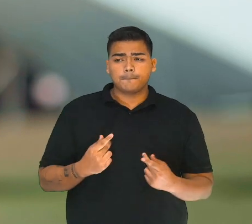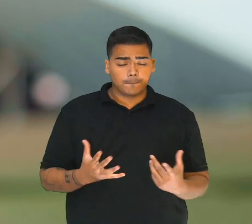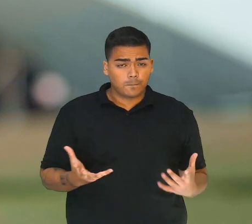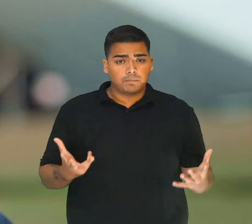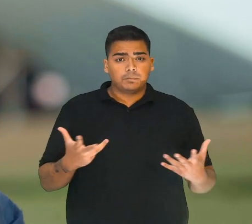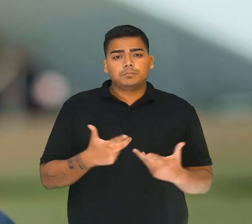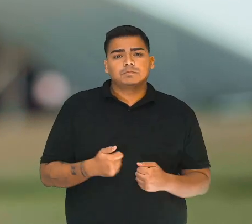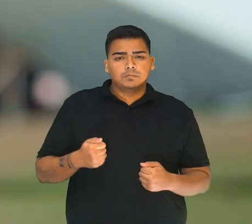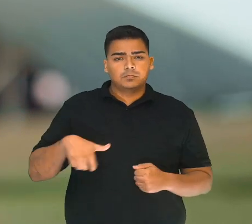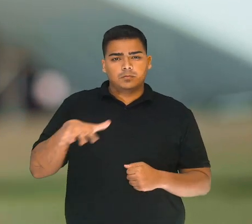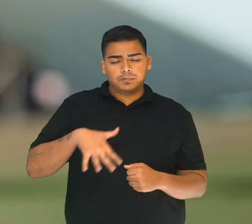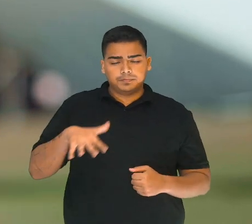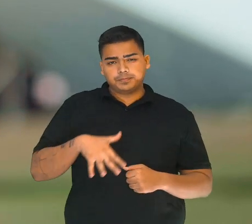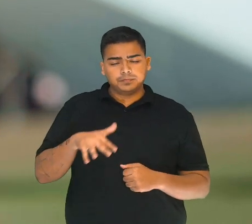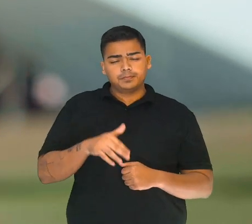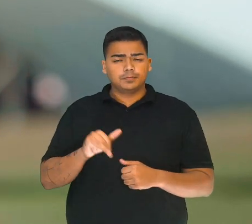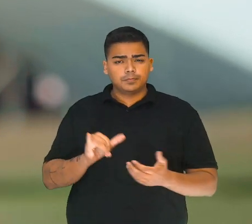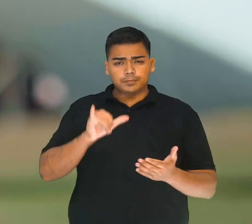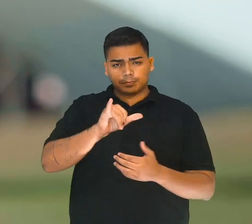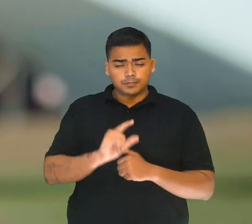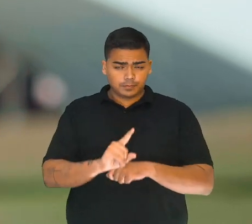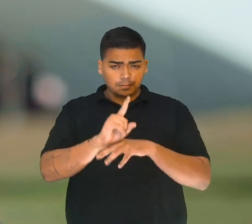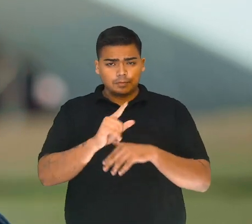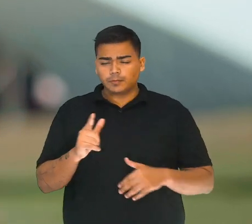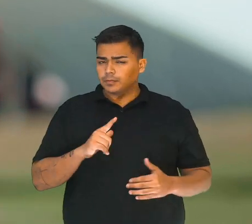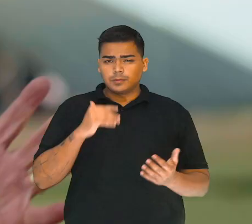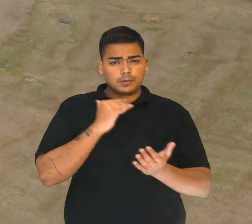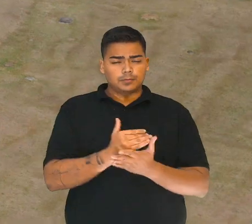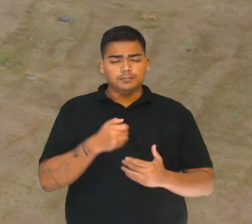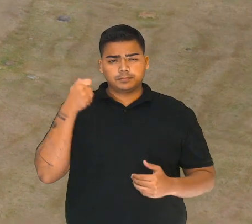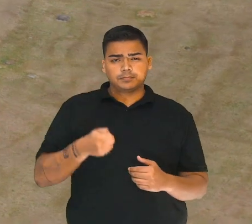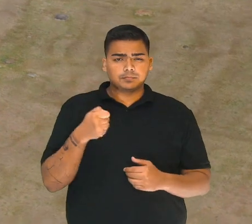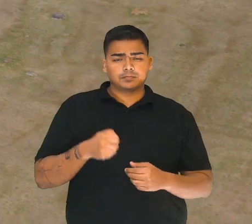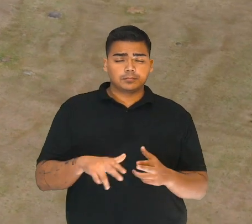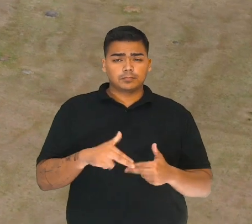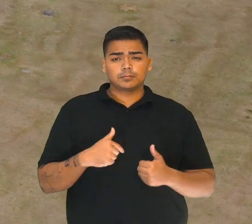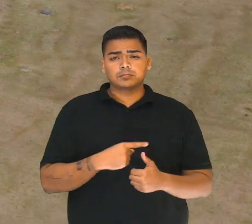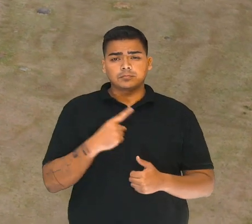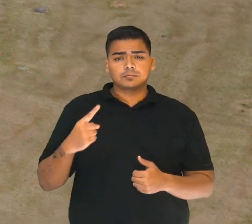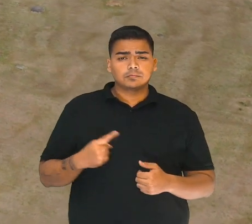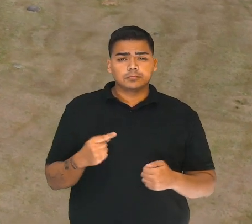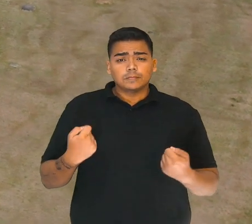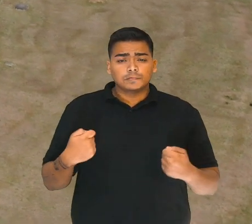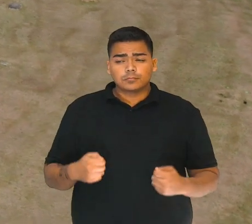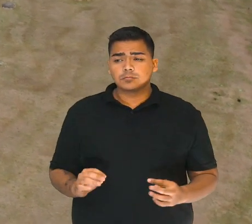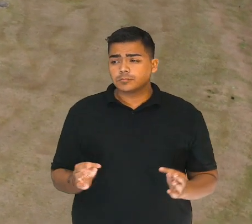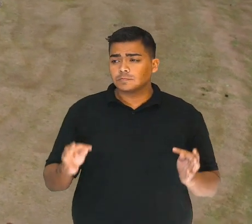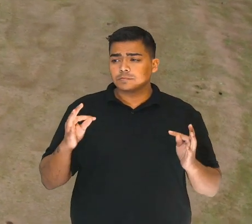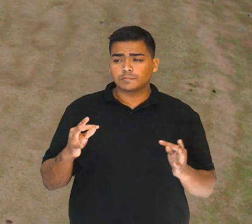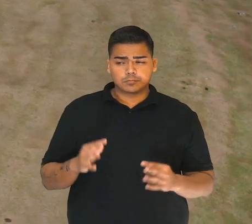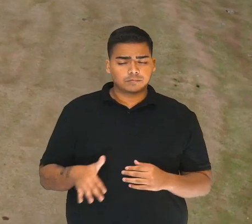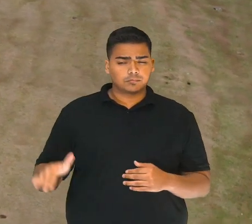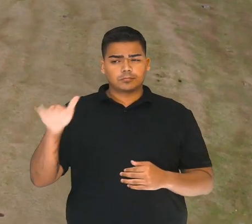o nível de qualidade exigido no setor aeronáutico e espacial é absurdo. Isso permitiu que a gente elevasse o nível